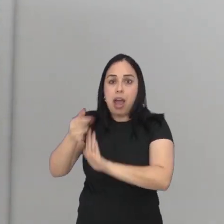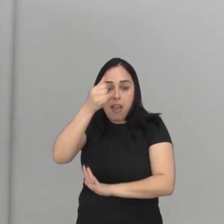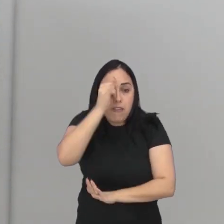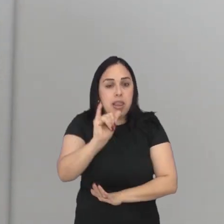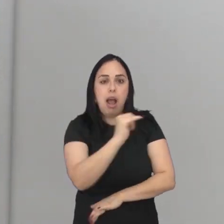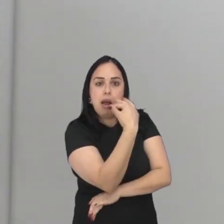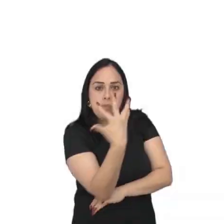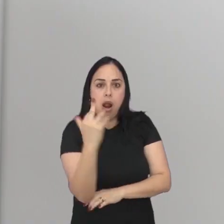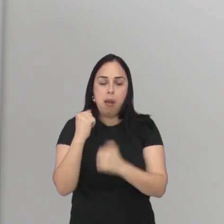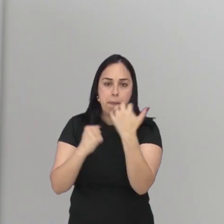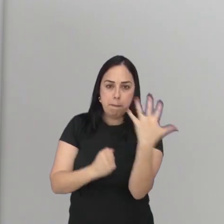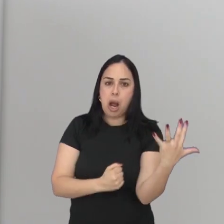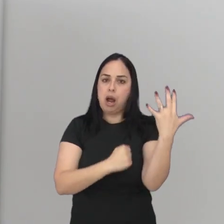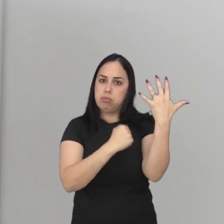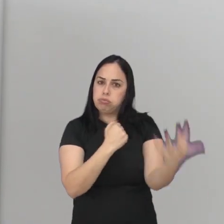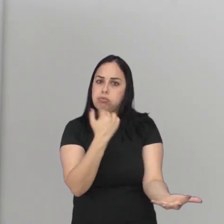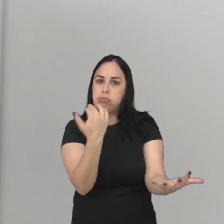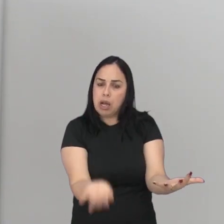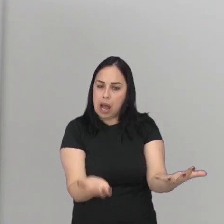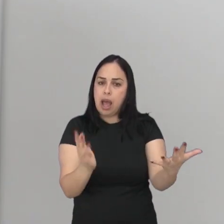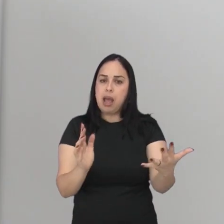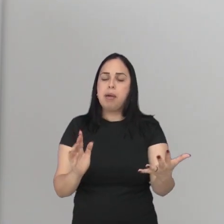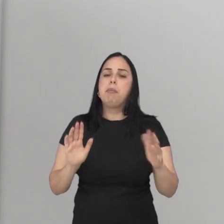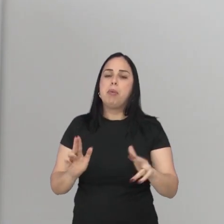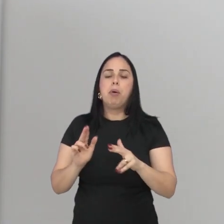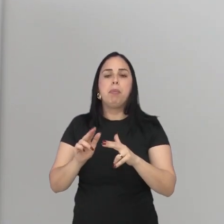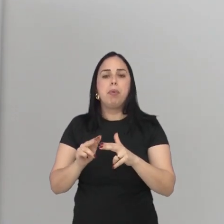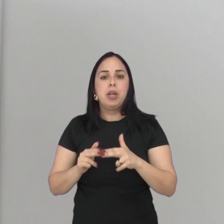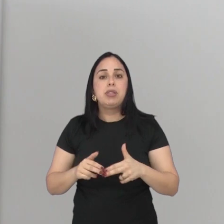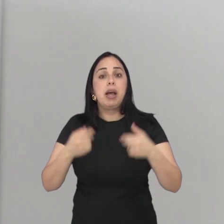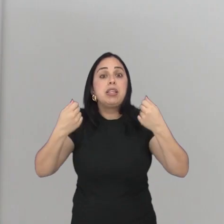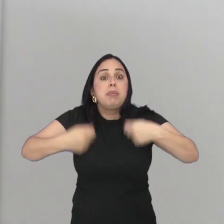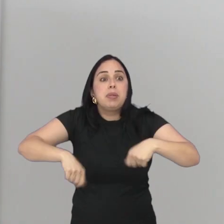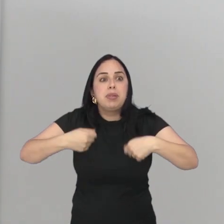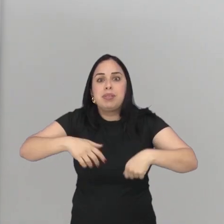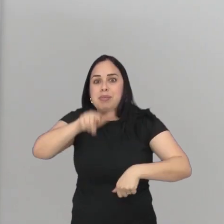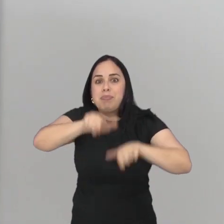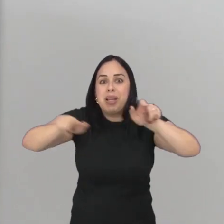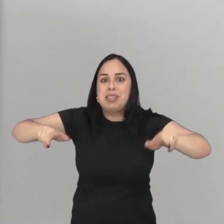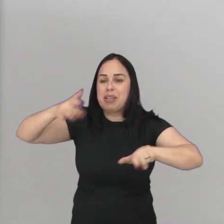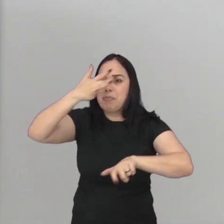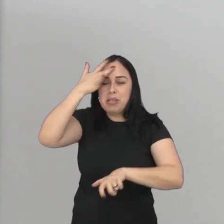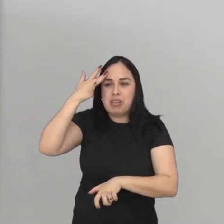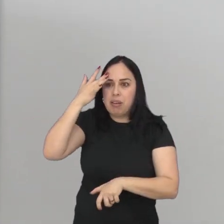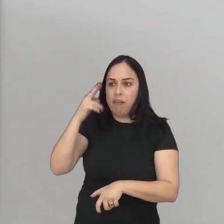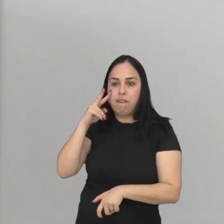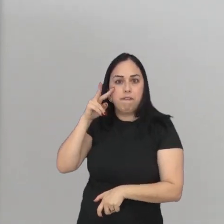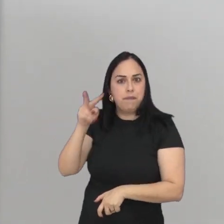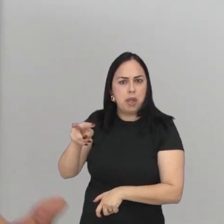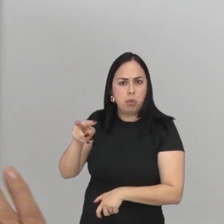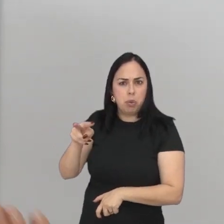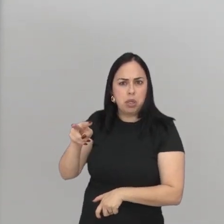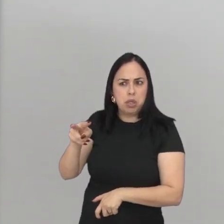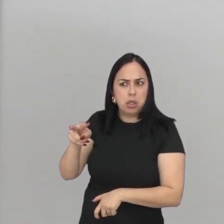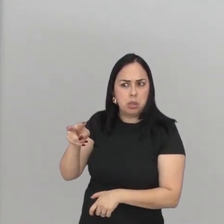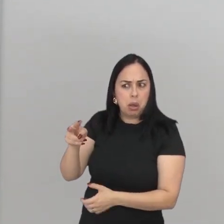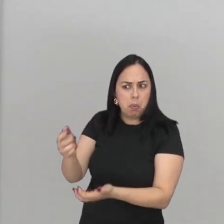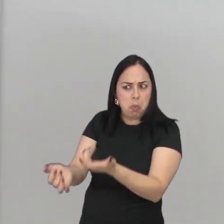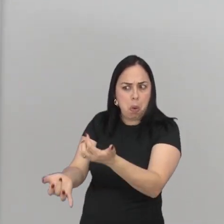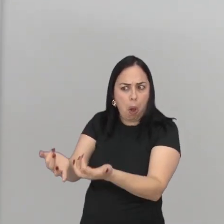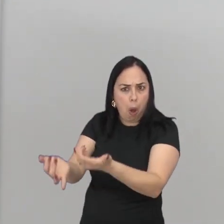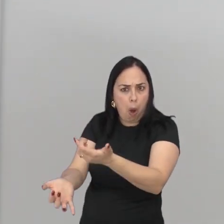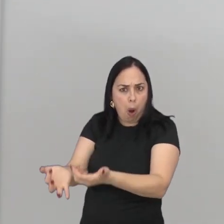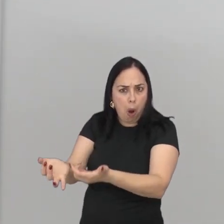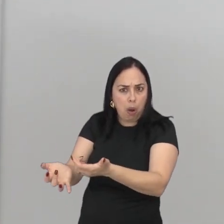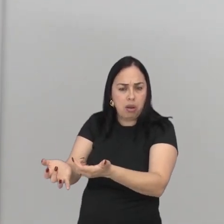isso não aconteça. A importância disso é as pessoas vigiar, né? Quando vê movimentação na